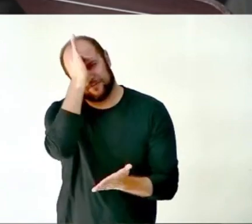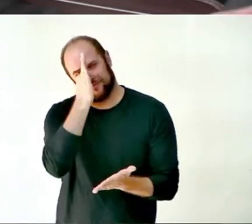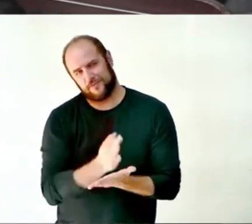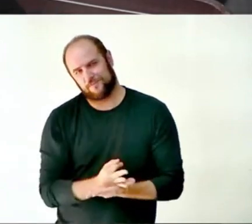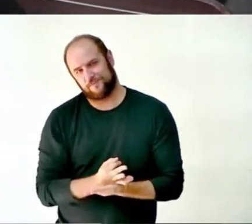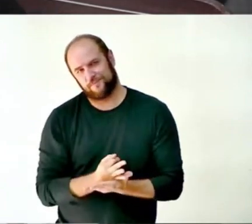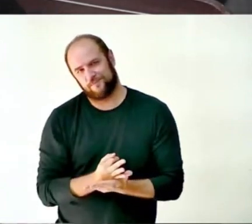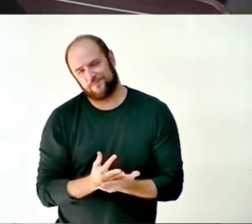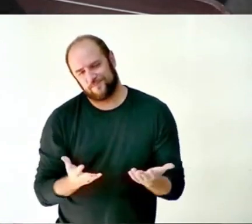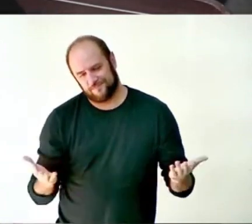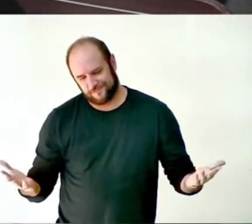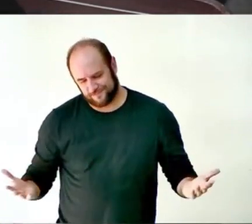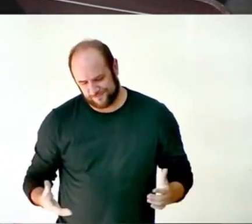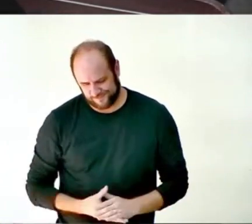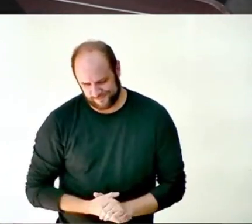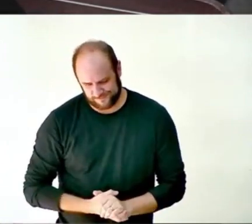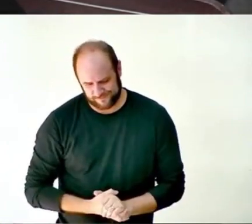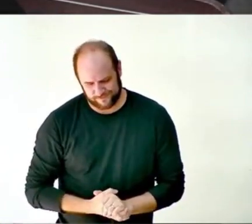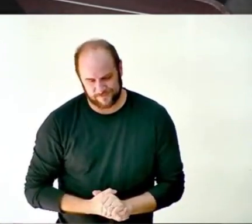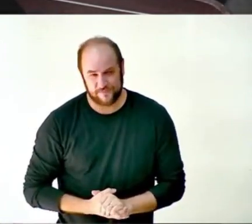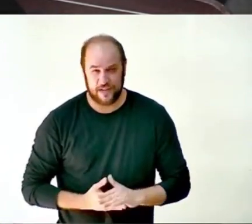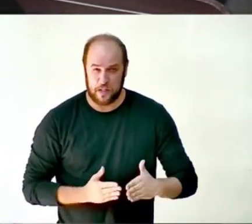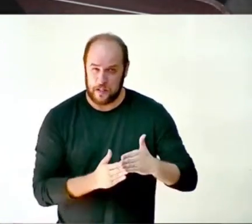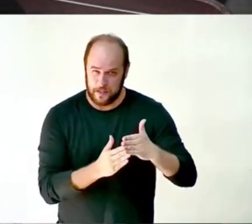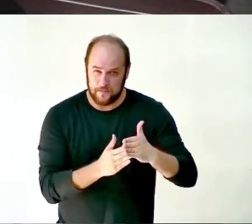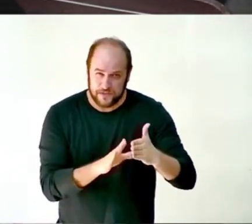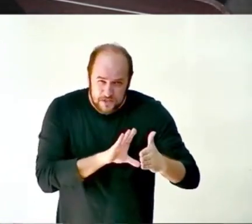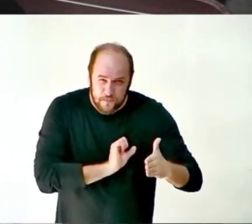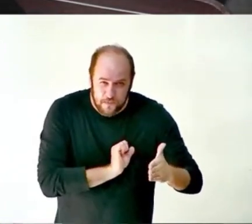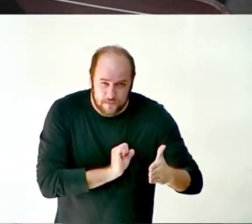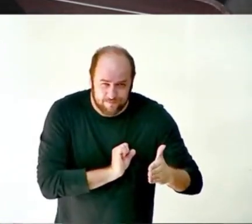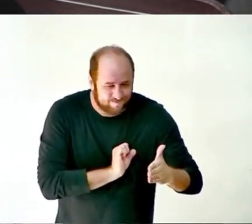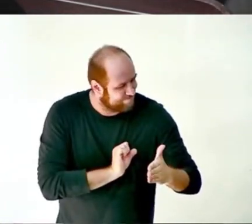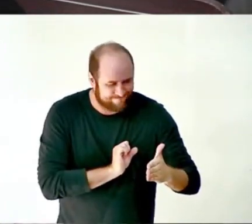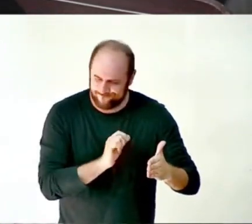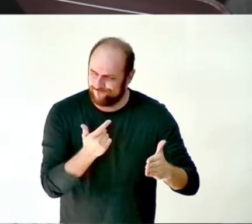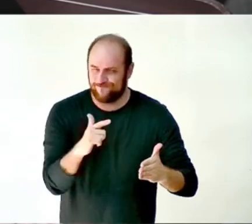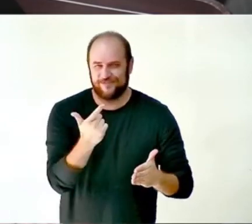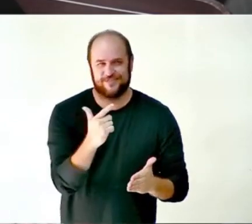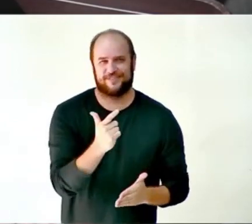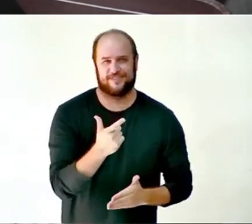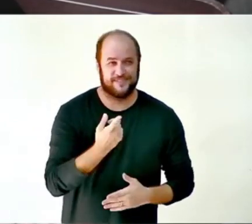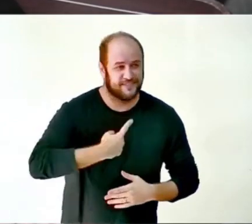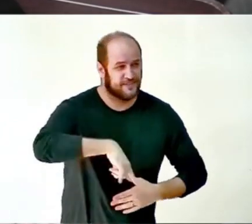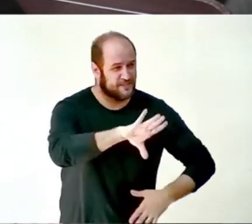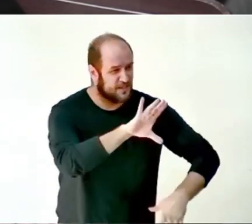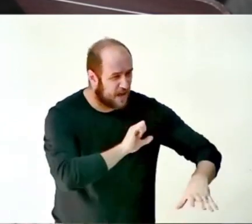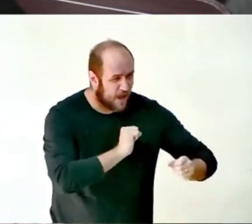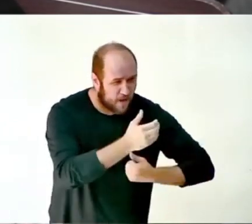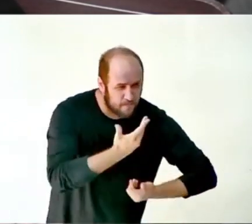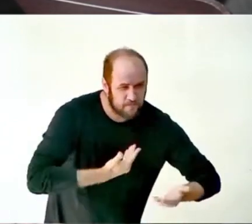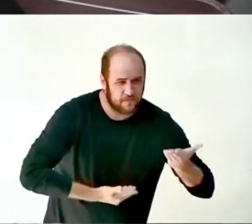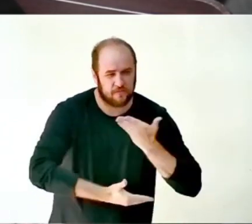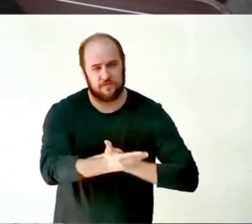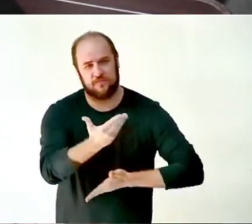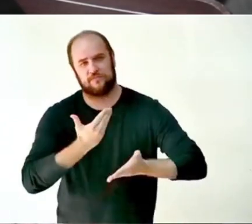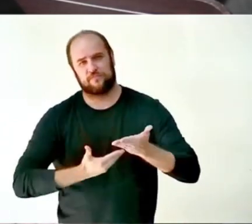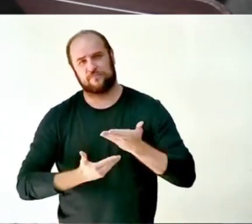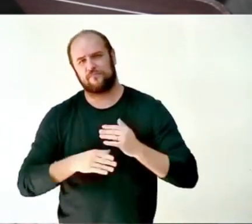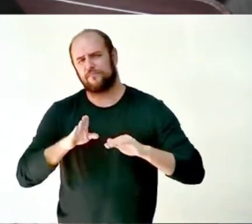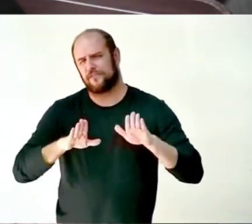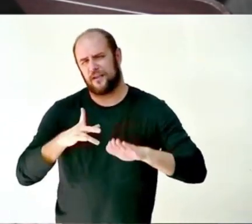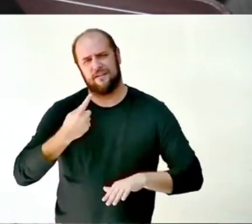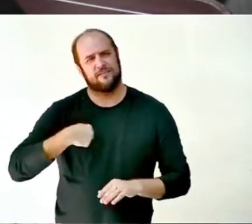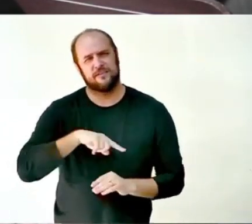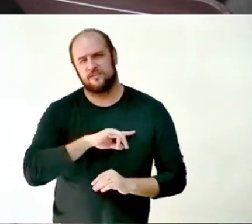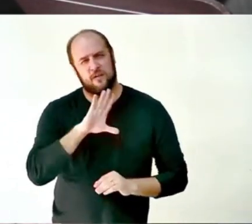Meus irmãos, não tem limite para que nós nos amemos em Cristo. E provavelmente nós não estejamos nos amando